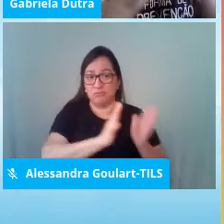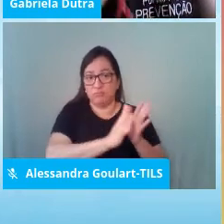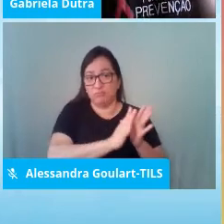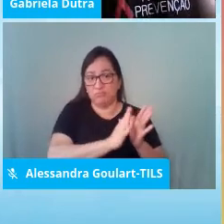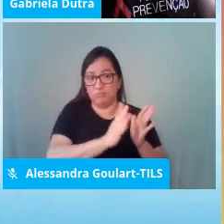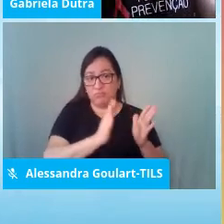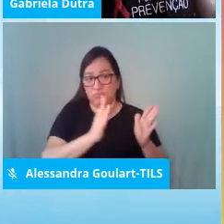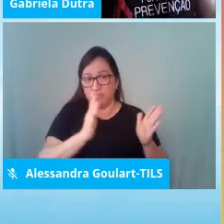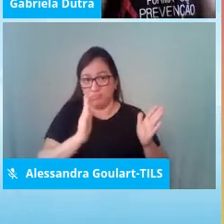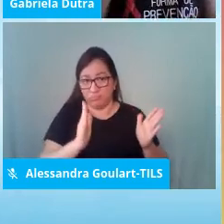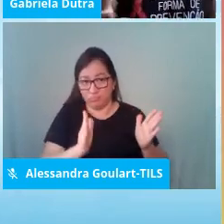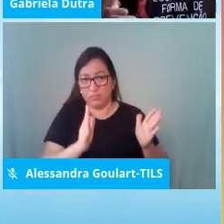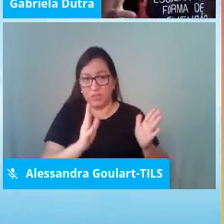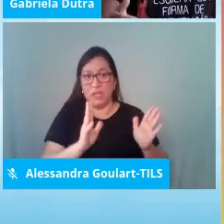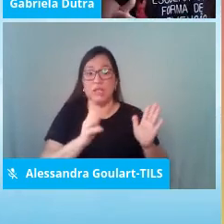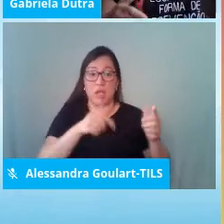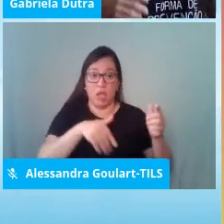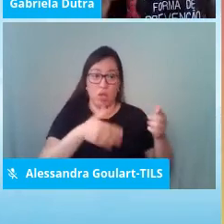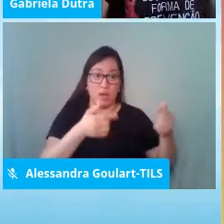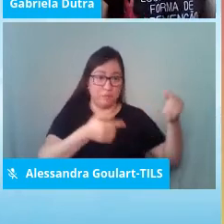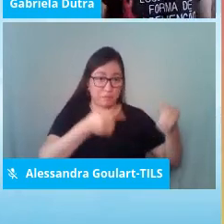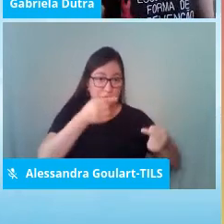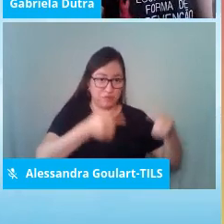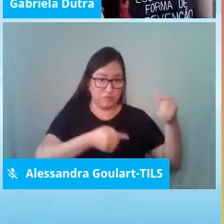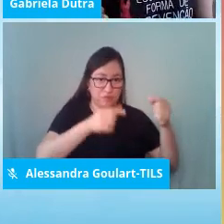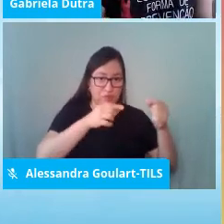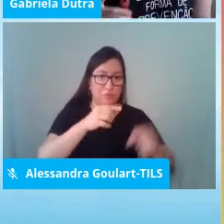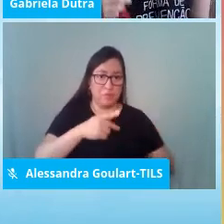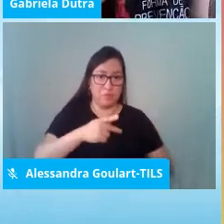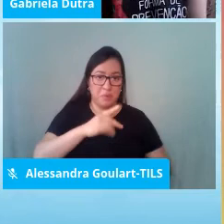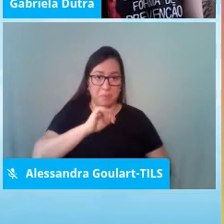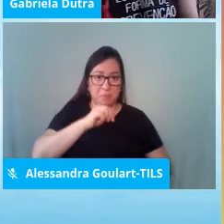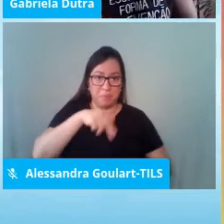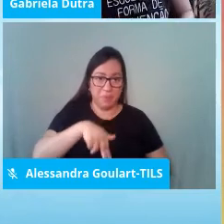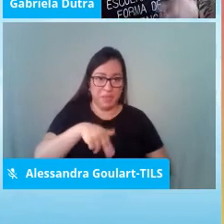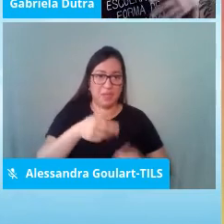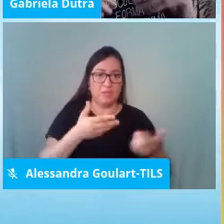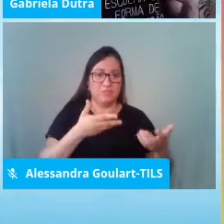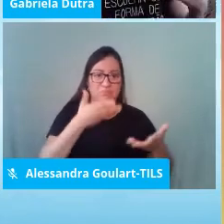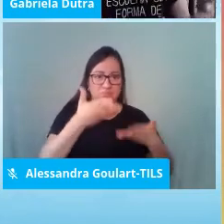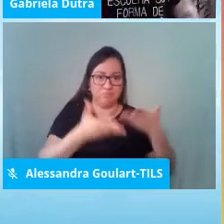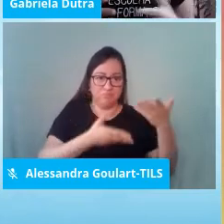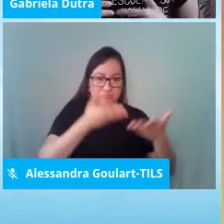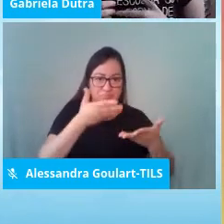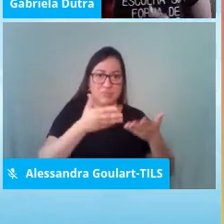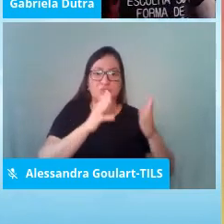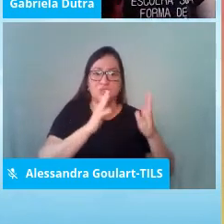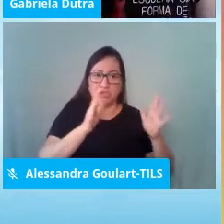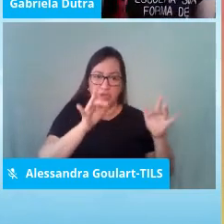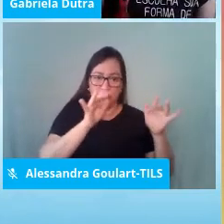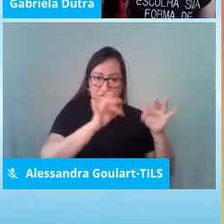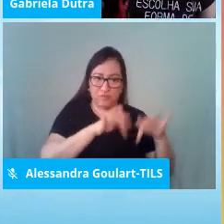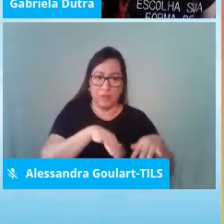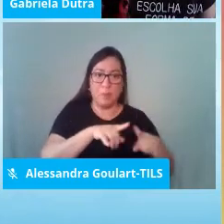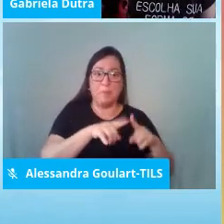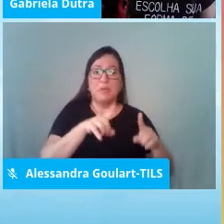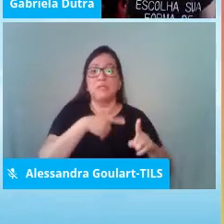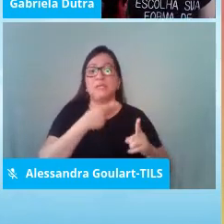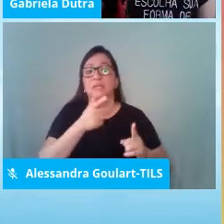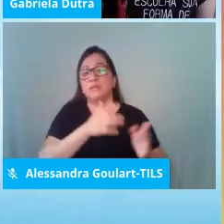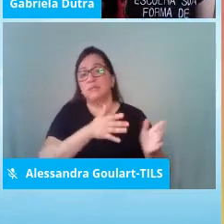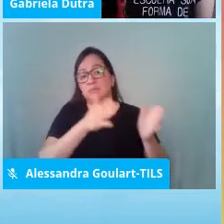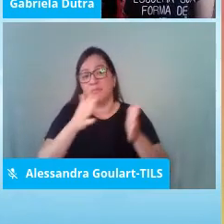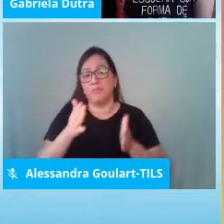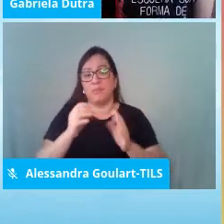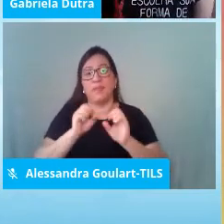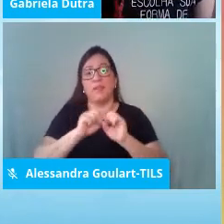essa temporada de PIN Debate hoje, e daqui a 15 dias a gente já está fazendo, então, um convite a todos e todas para estarem presentes